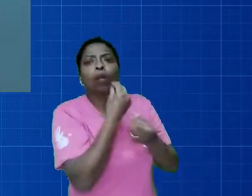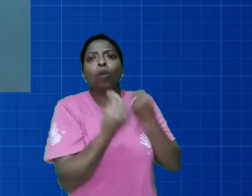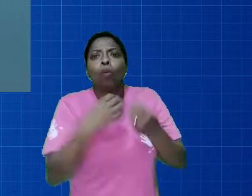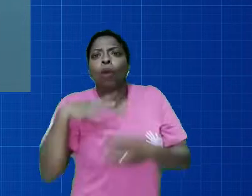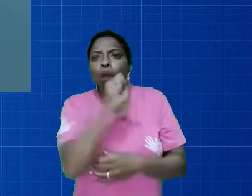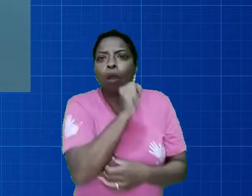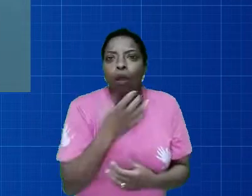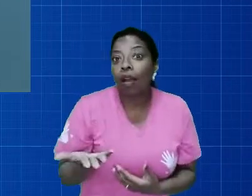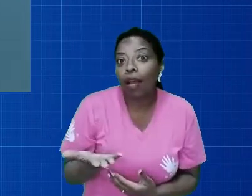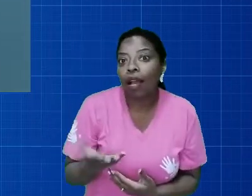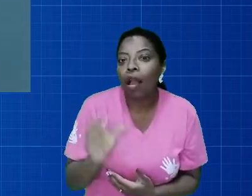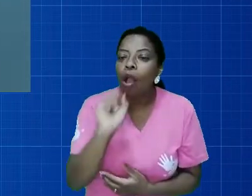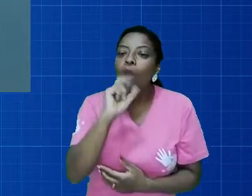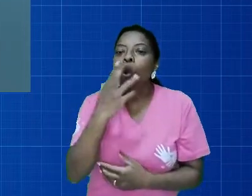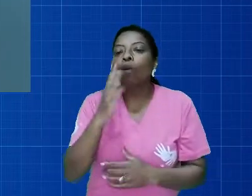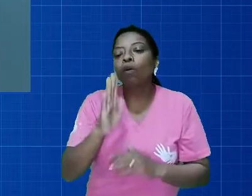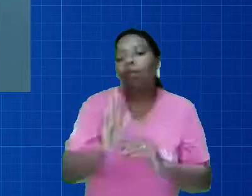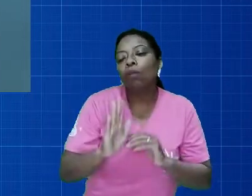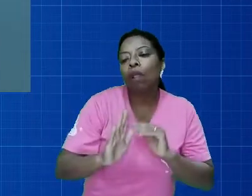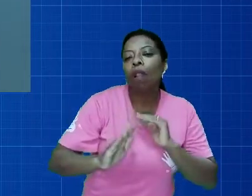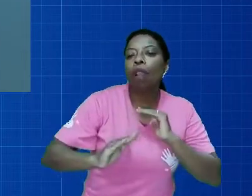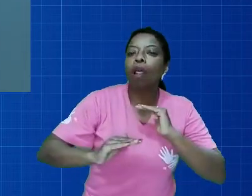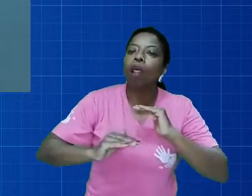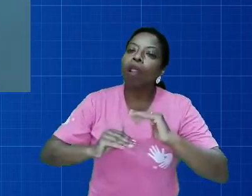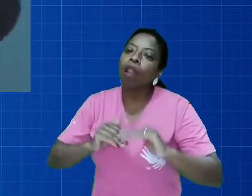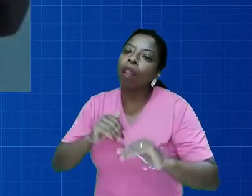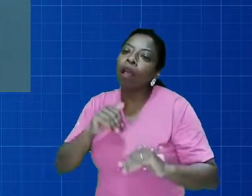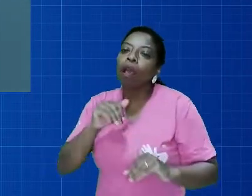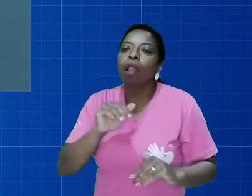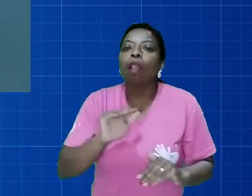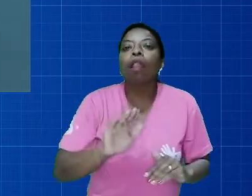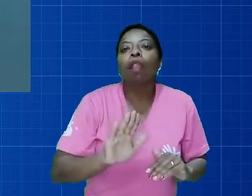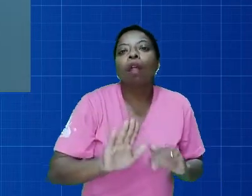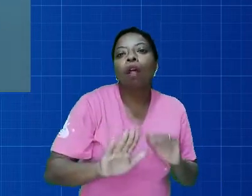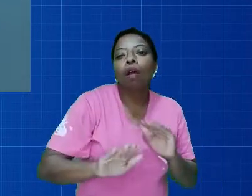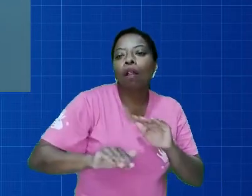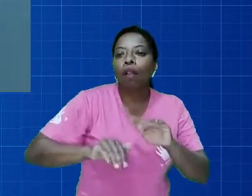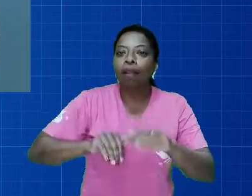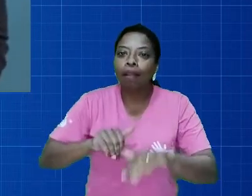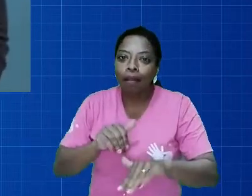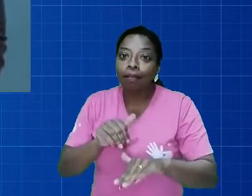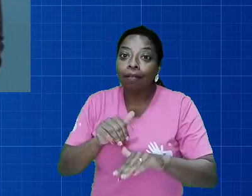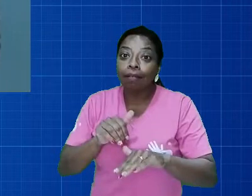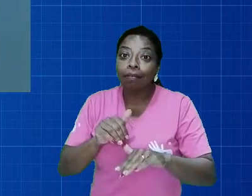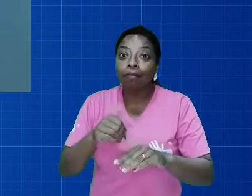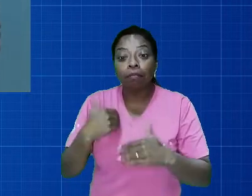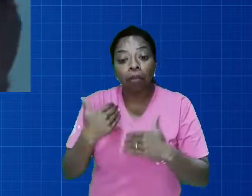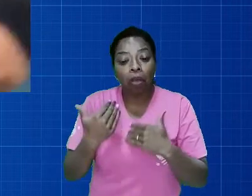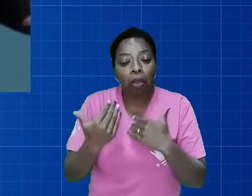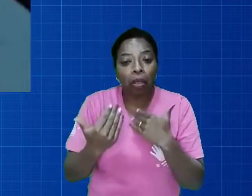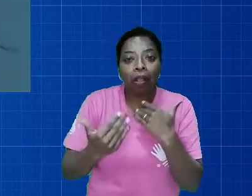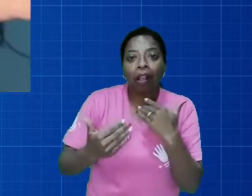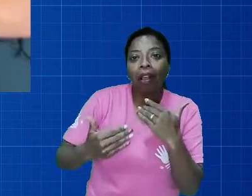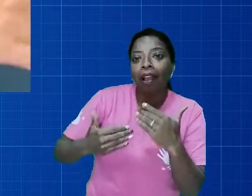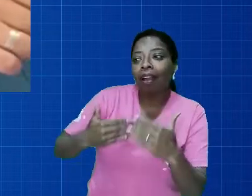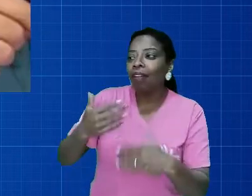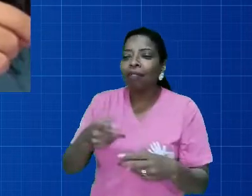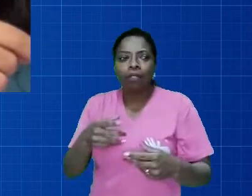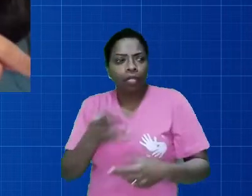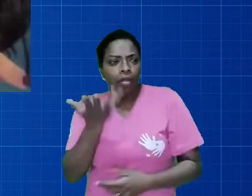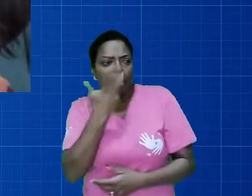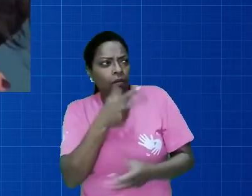pressa. Ou então ele foi andando devagar. Também a gente pode explorar